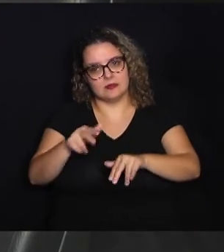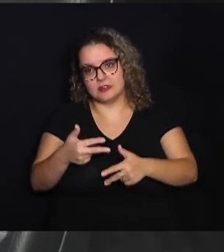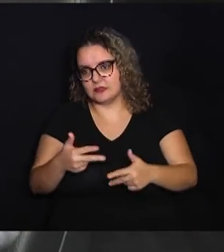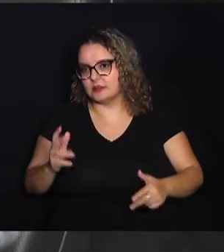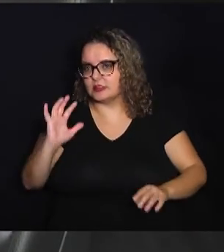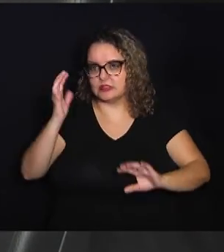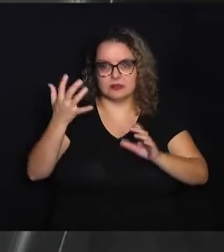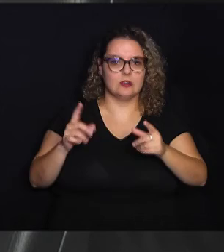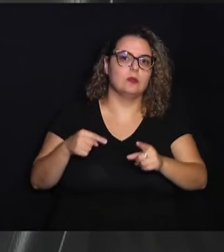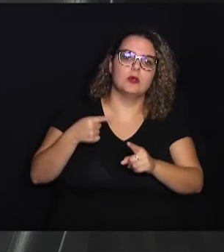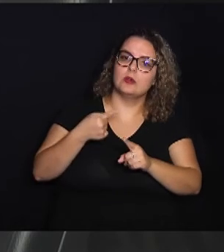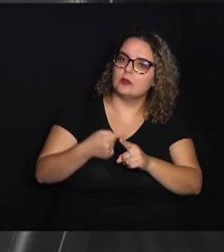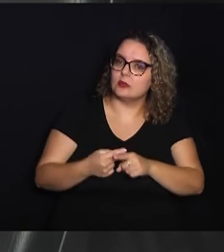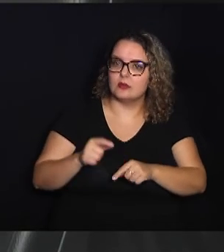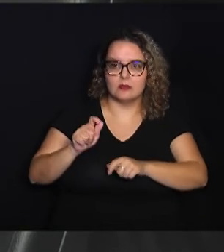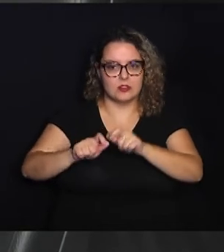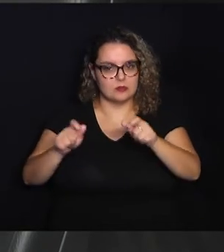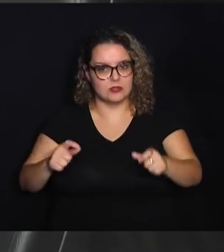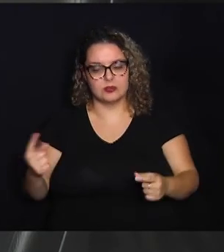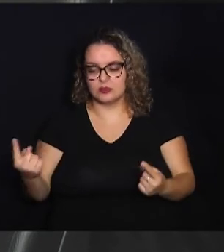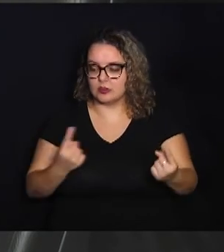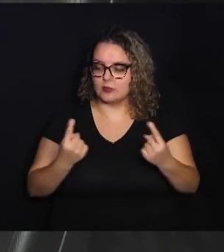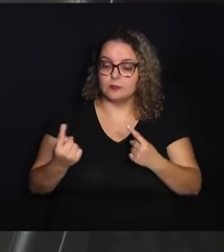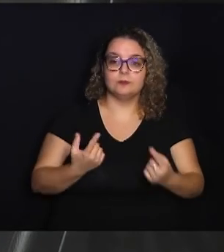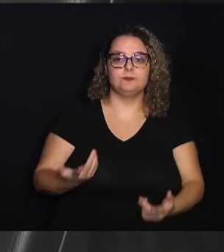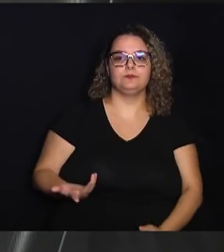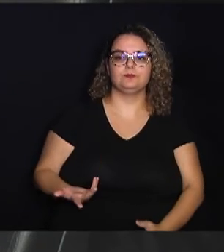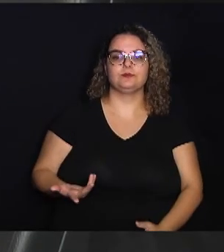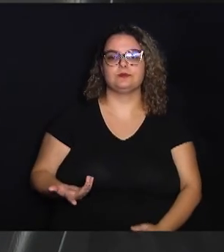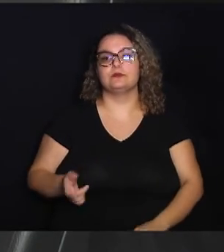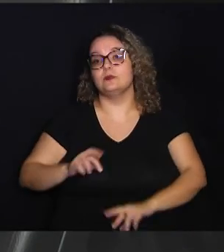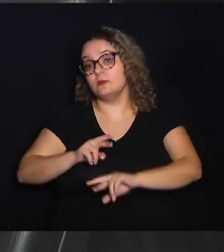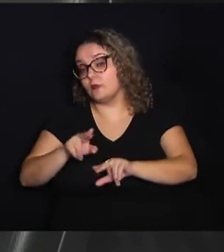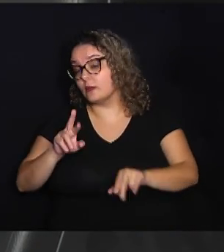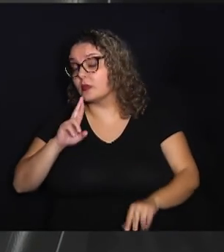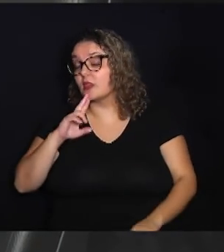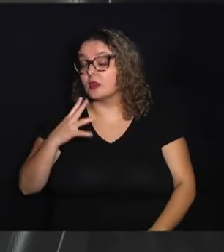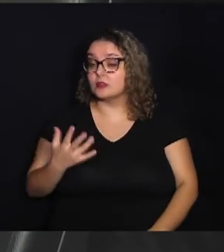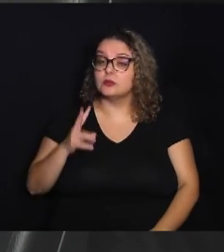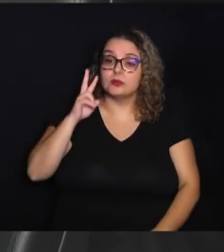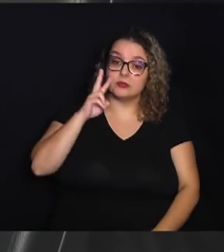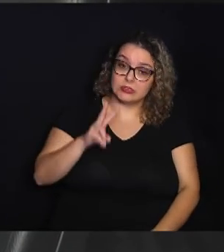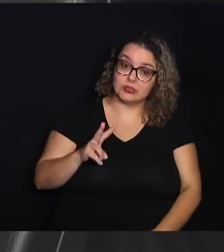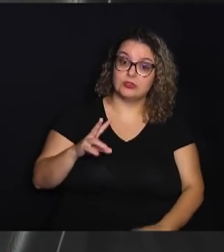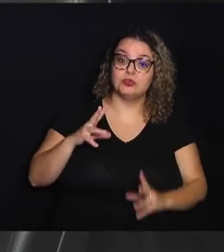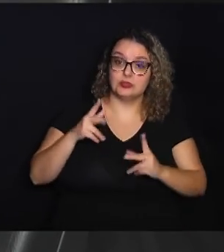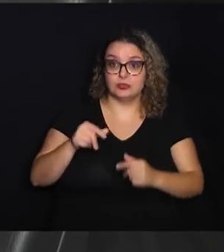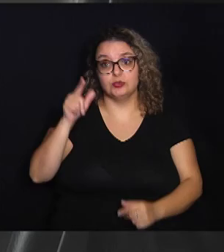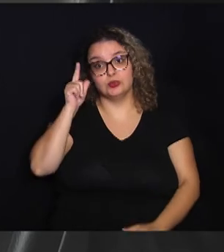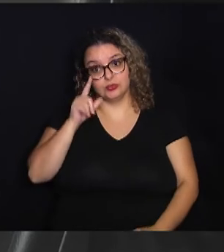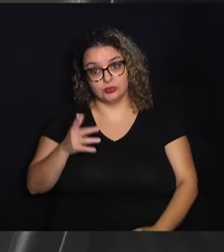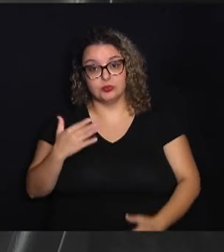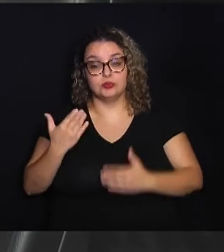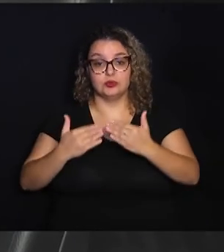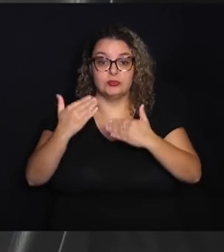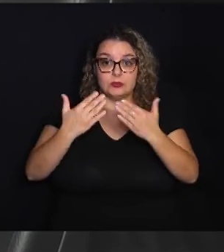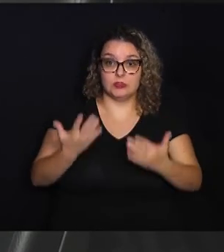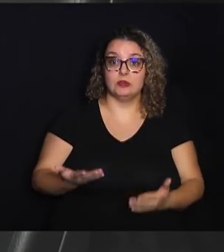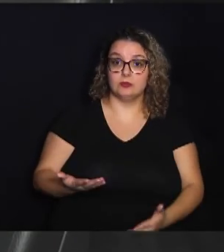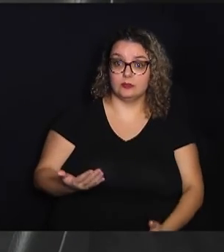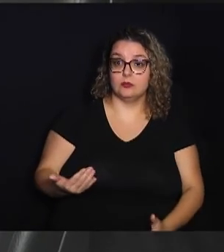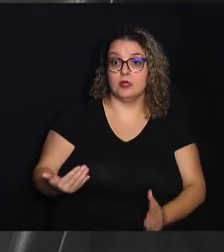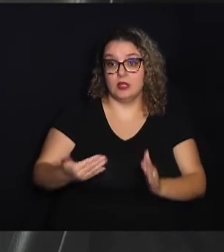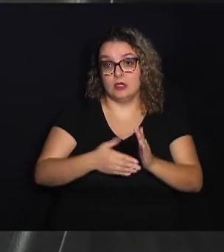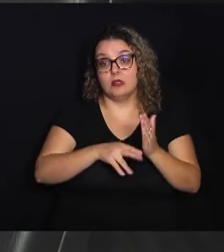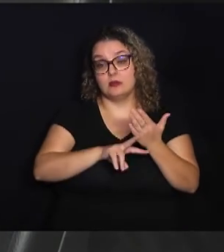aconteceram positivas, muitas pessoas que vieram nos procurar, muitos resultados que a gente viu daquilo que a gente conseguiu desenvolver, até